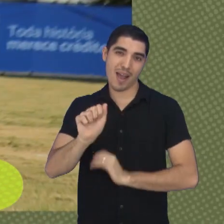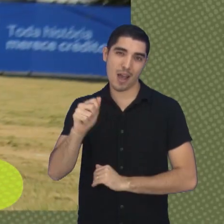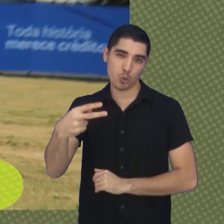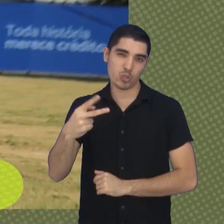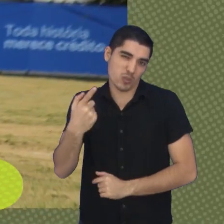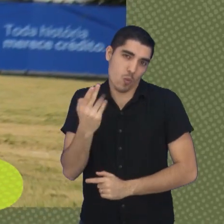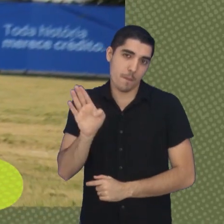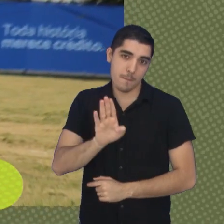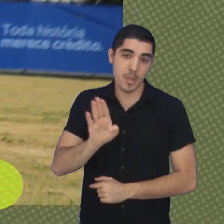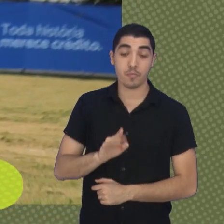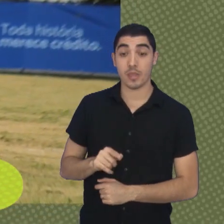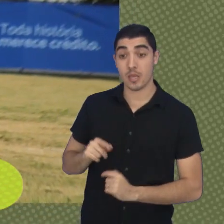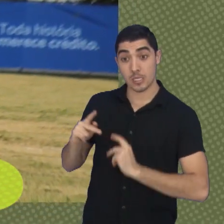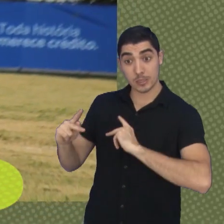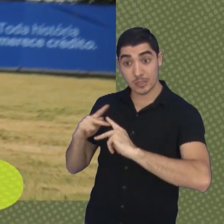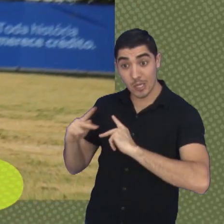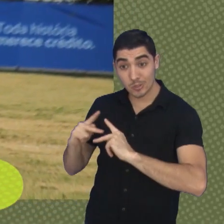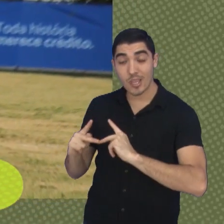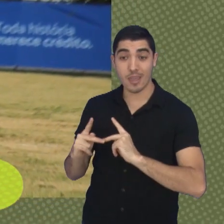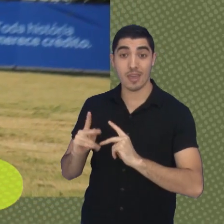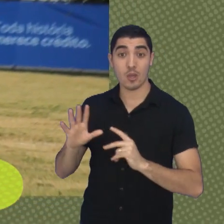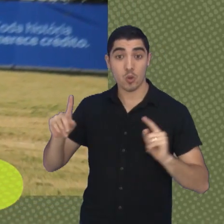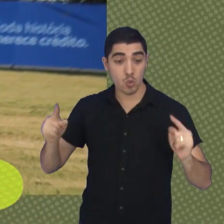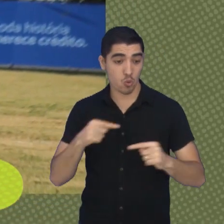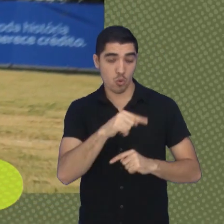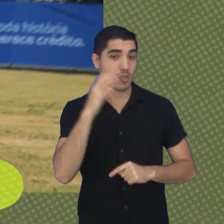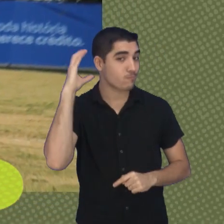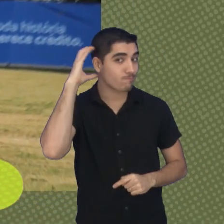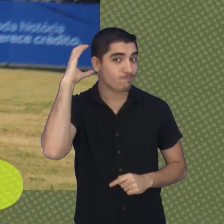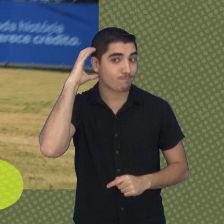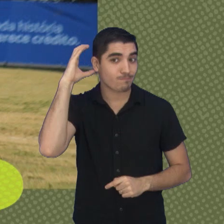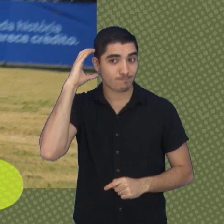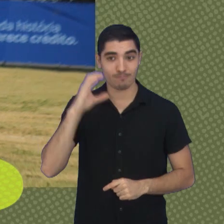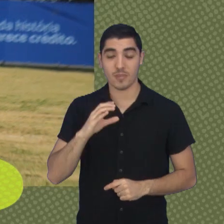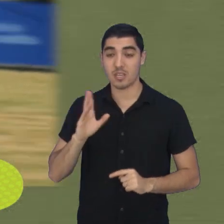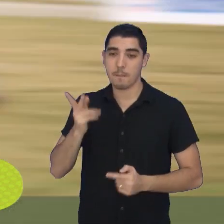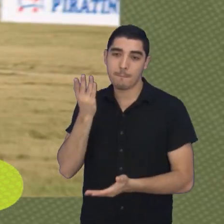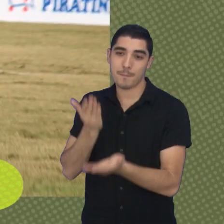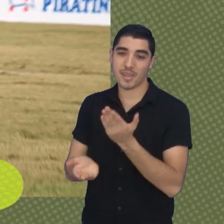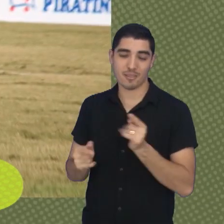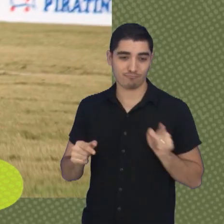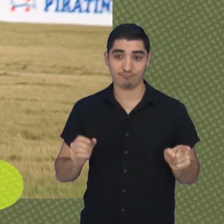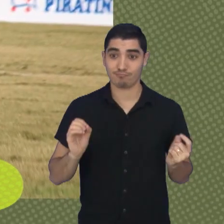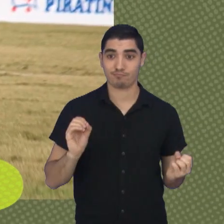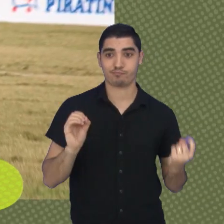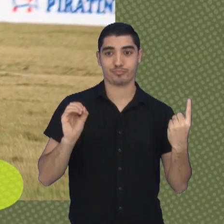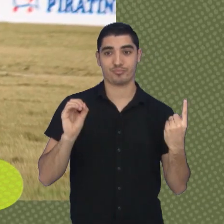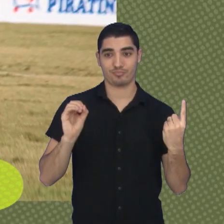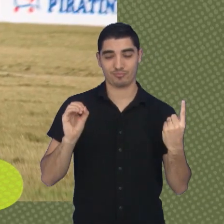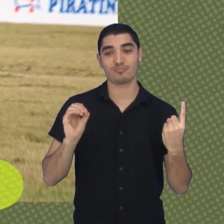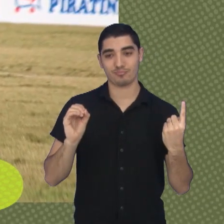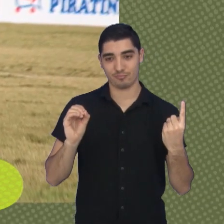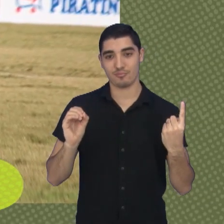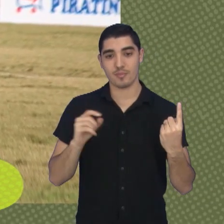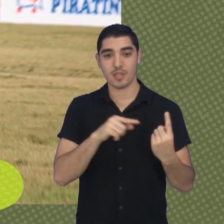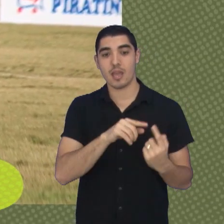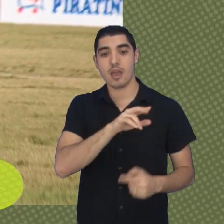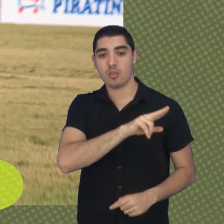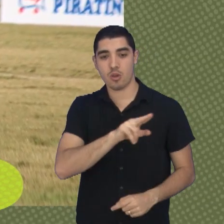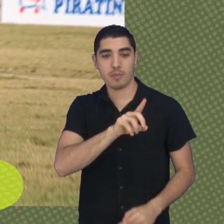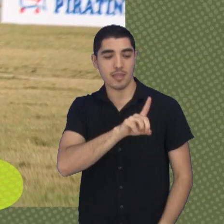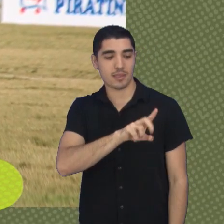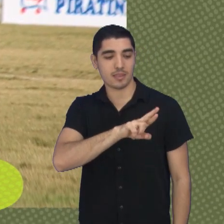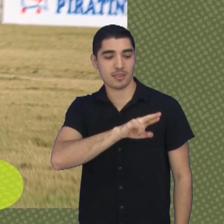Pulo o misto do Mato Grosso e acabou perdendo pelo placar de 1-0. O gol mato-grossense foi marcado por Drielli aos